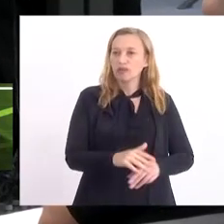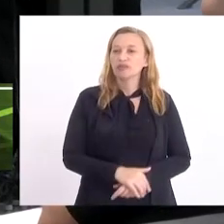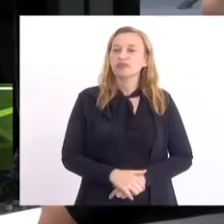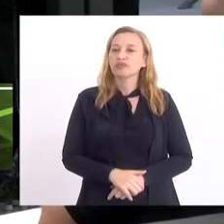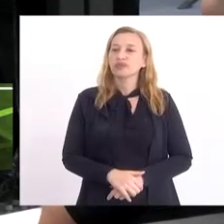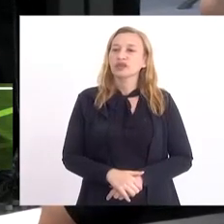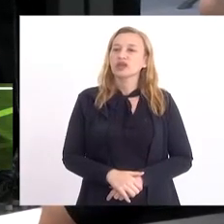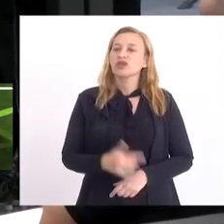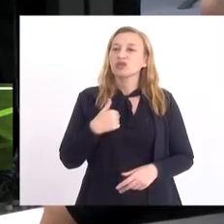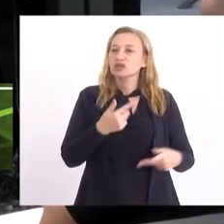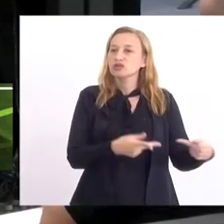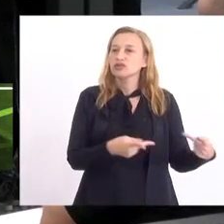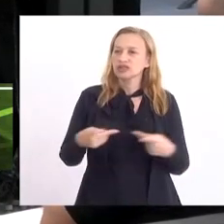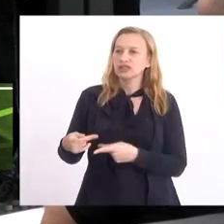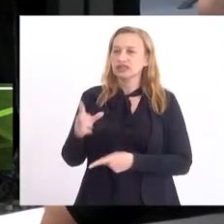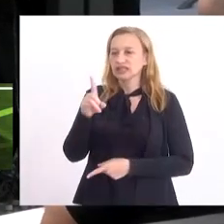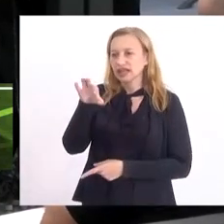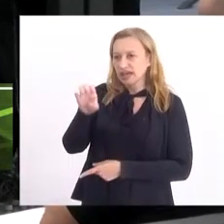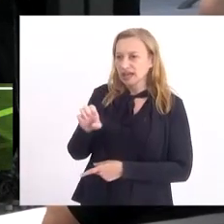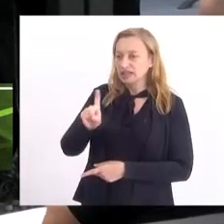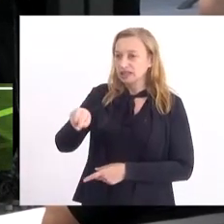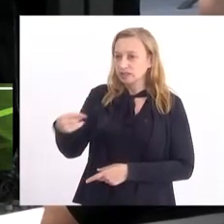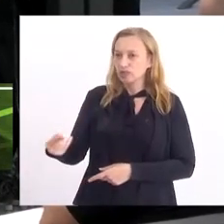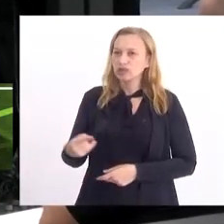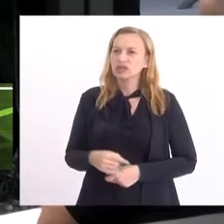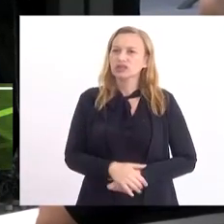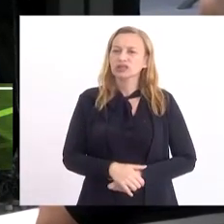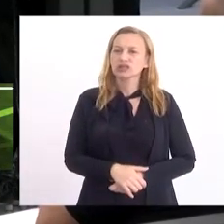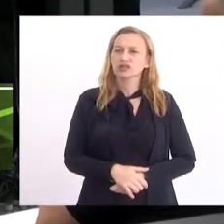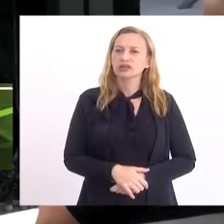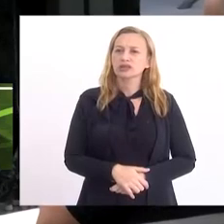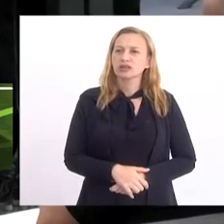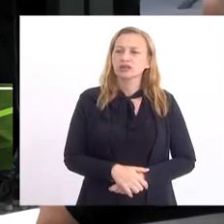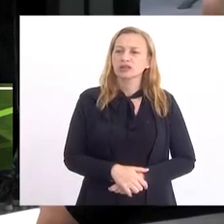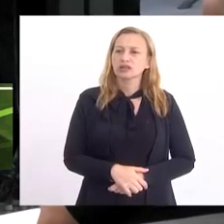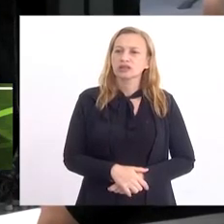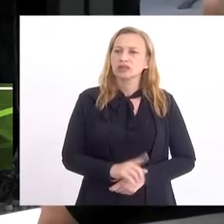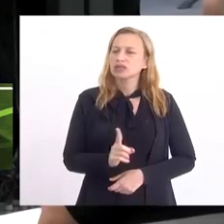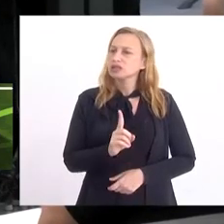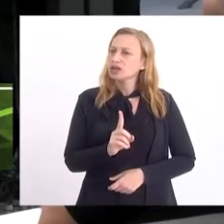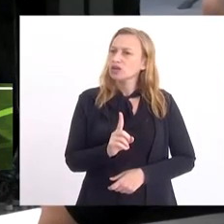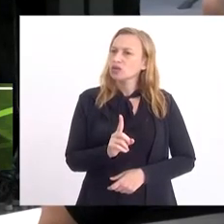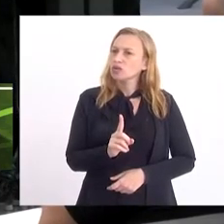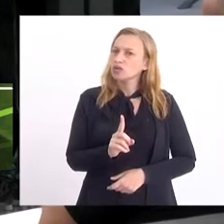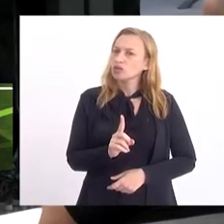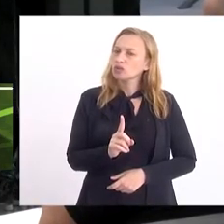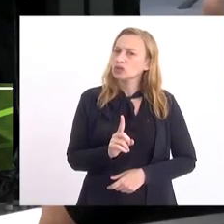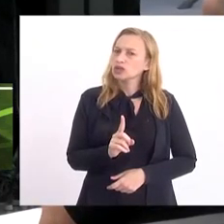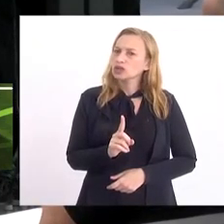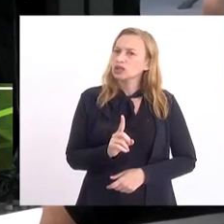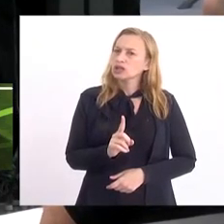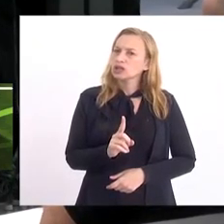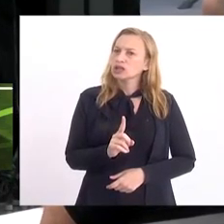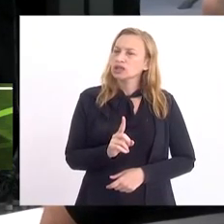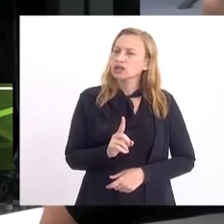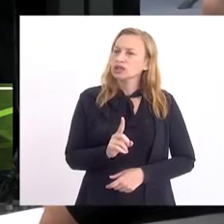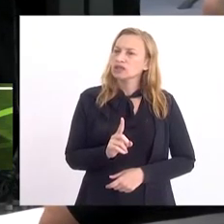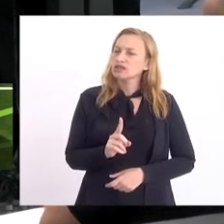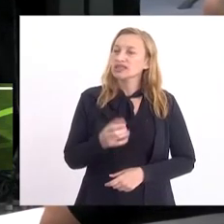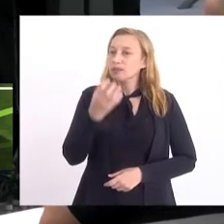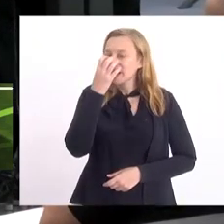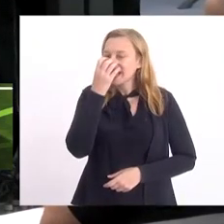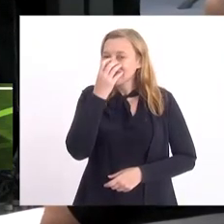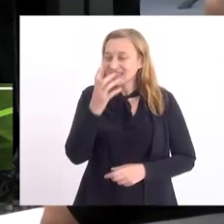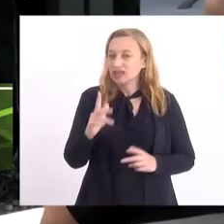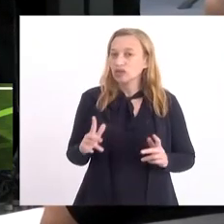fiz uma visita à unidade logo na sequência, mas não no intuito de fazer papagaiada como alguns fizeram